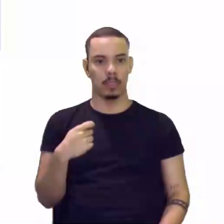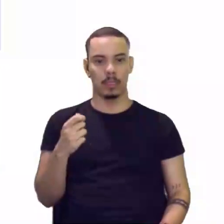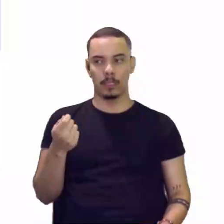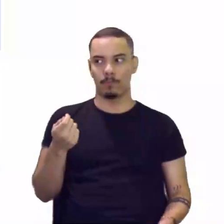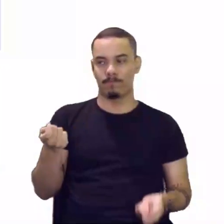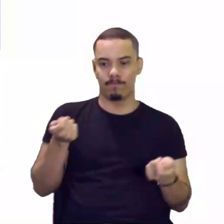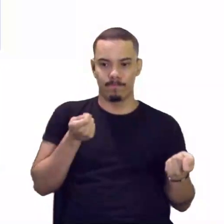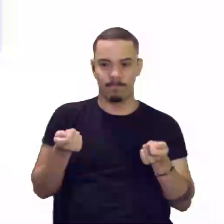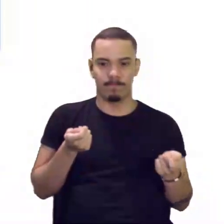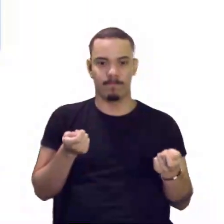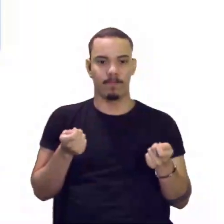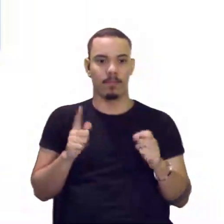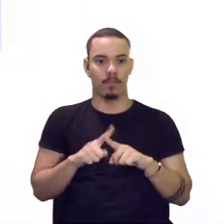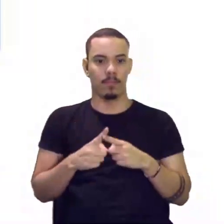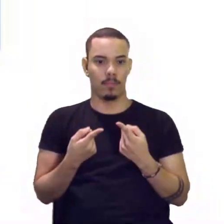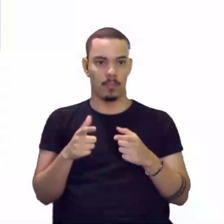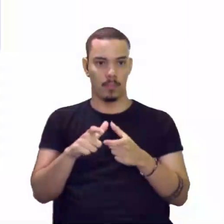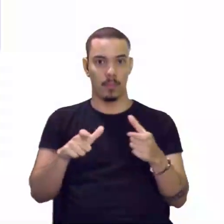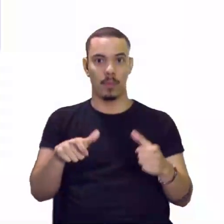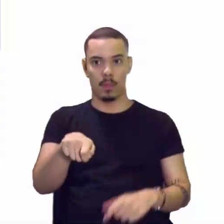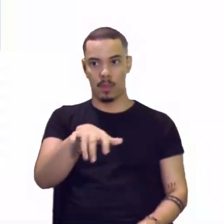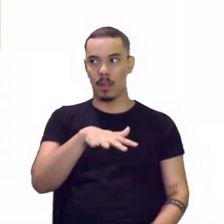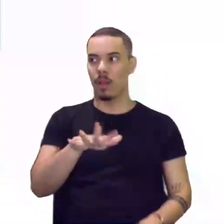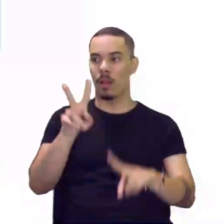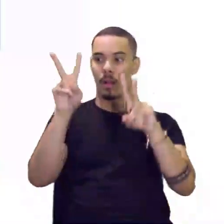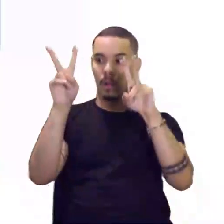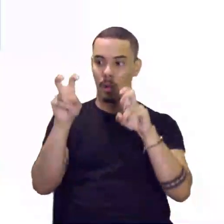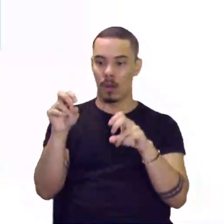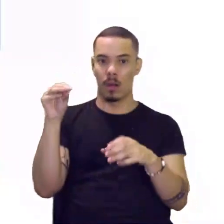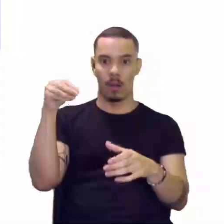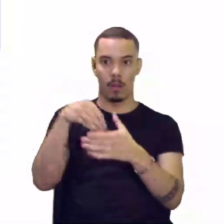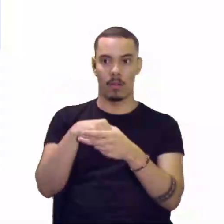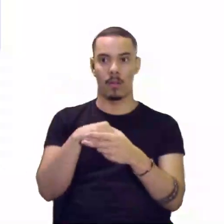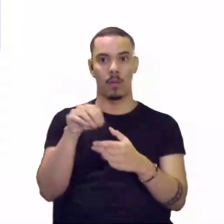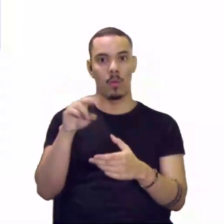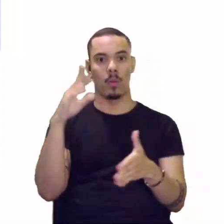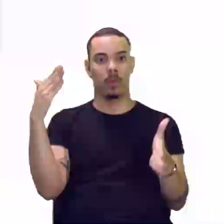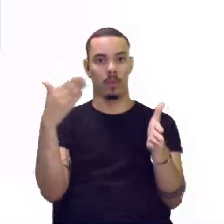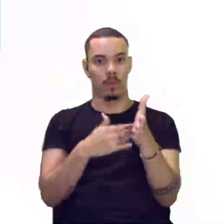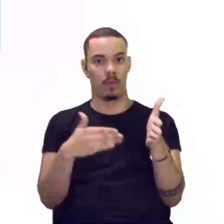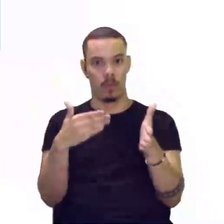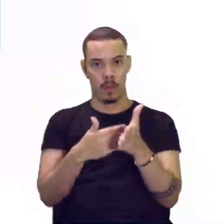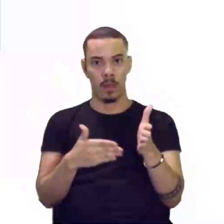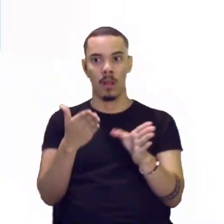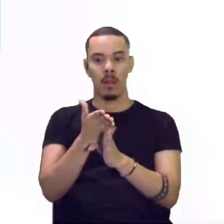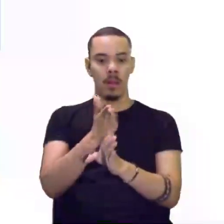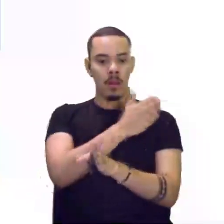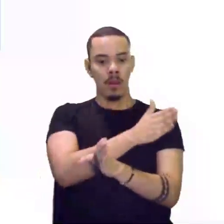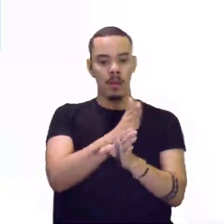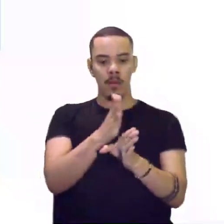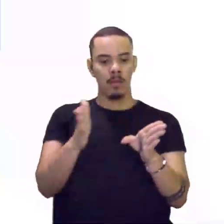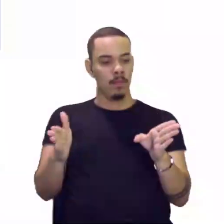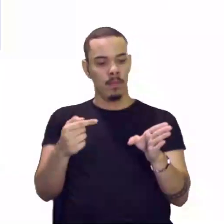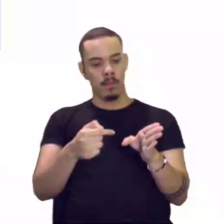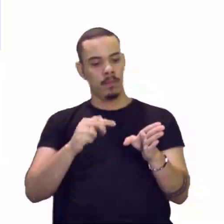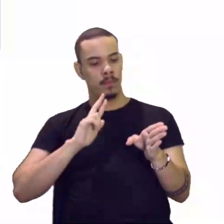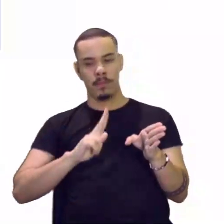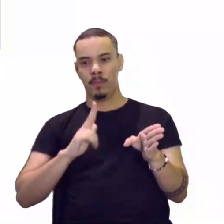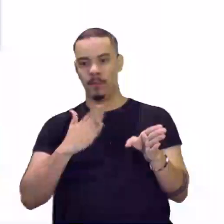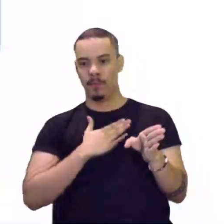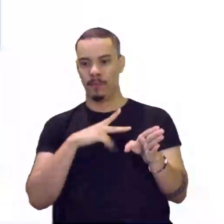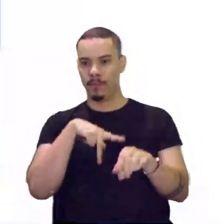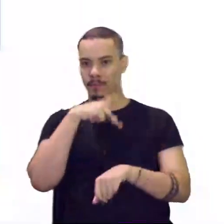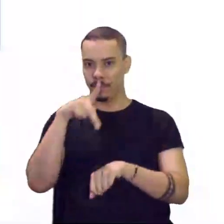bem. Mas, de ambas as partes, que tem uma fronteira ou um limite, aquele território que não é mais o